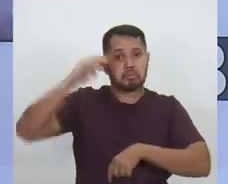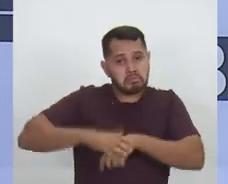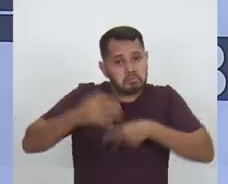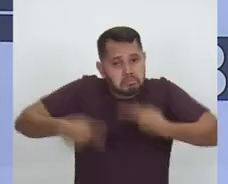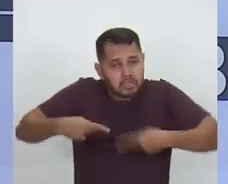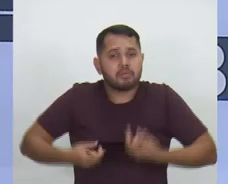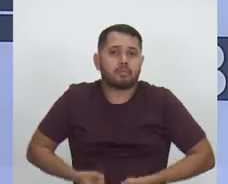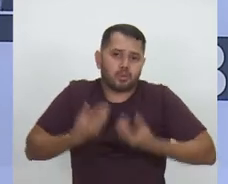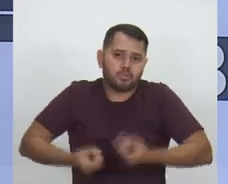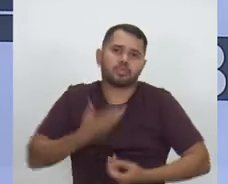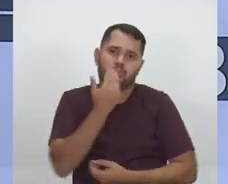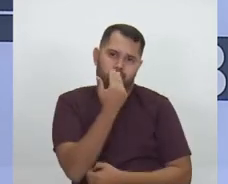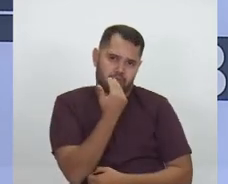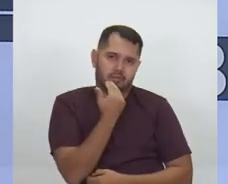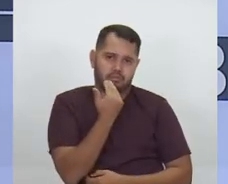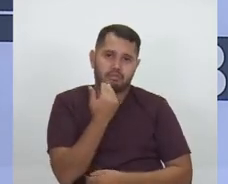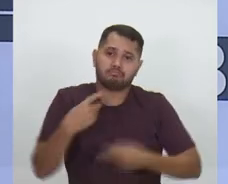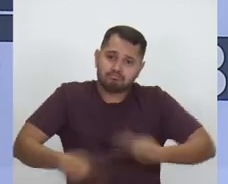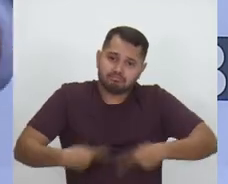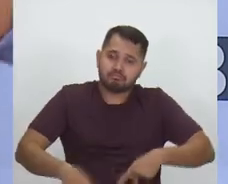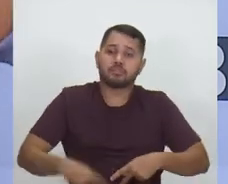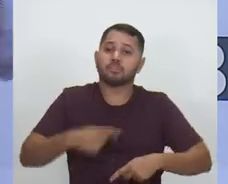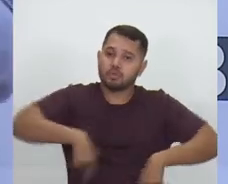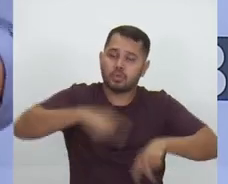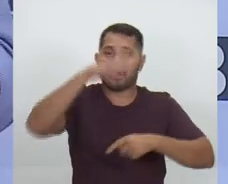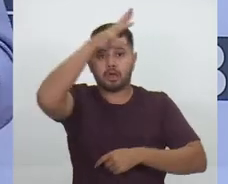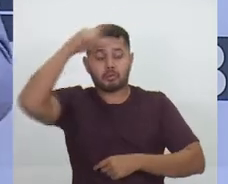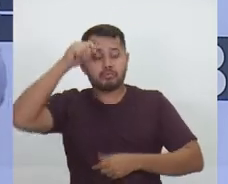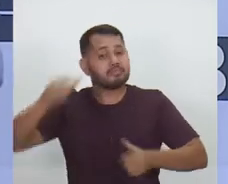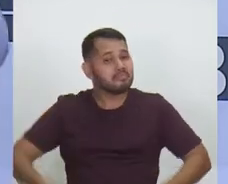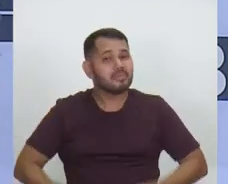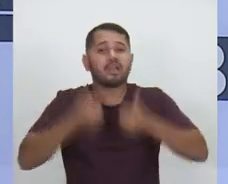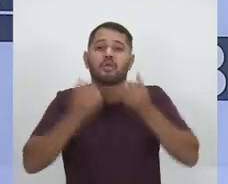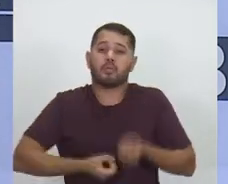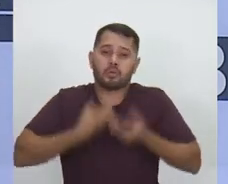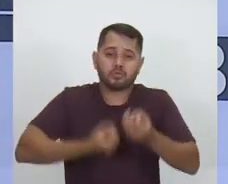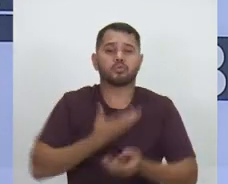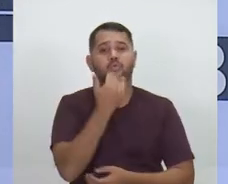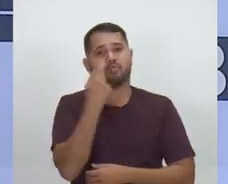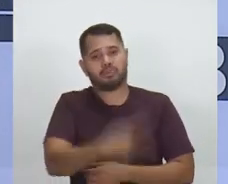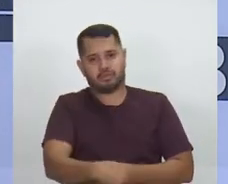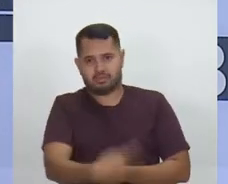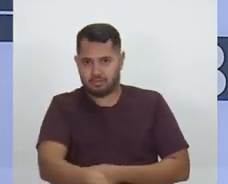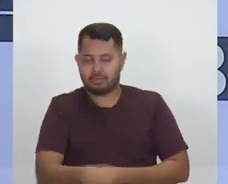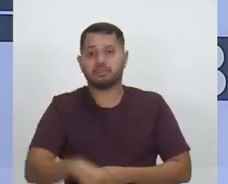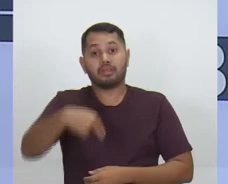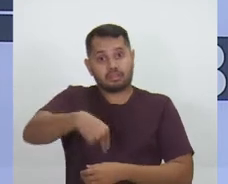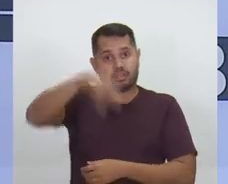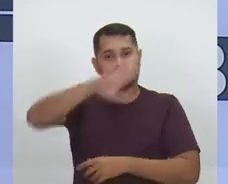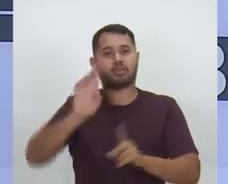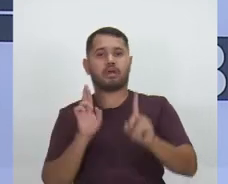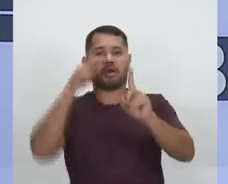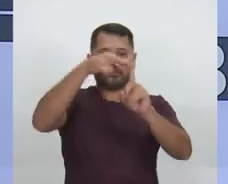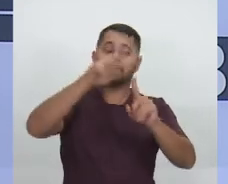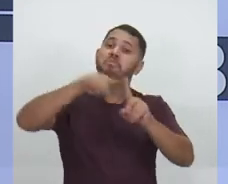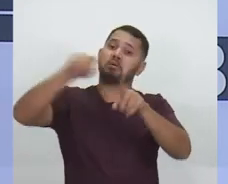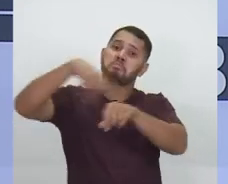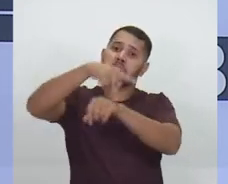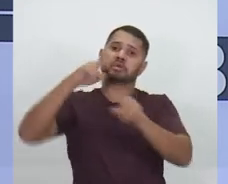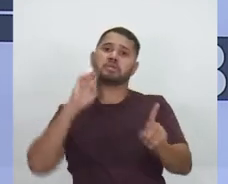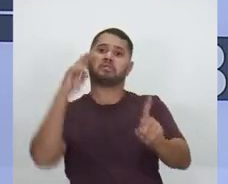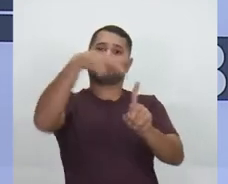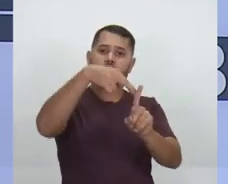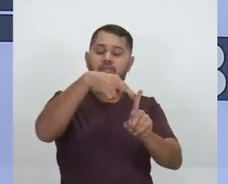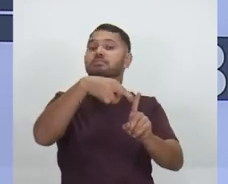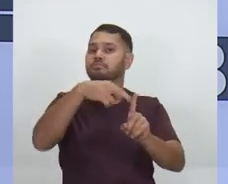alimentos nós queremos transformar o estado do amazonas num dos maiores produtores de alimentos a nível nacional e internacional só vamos